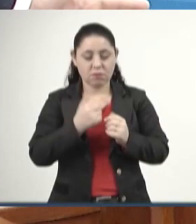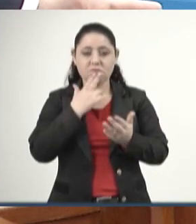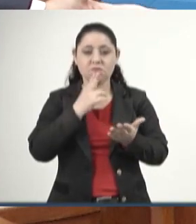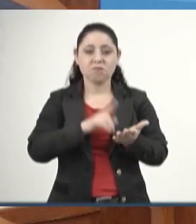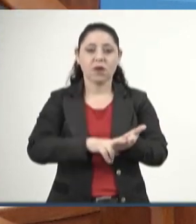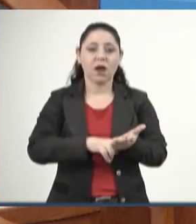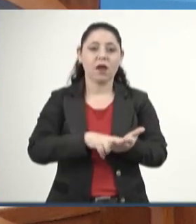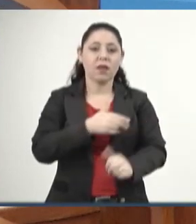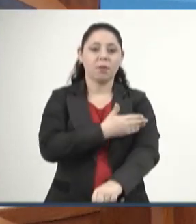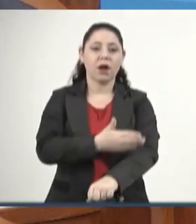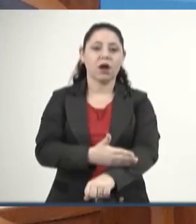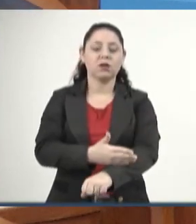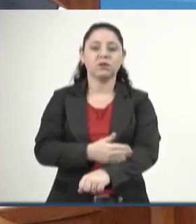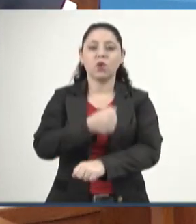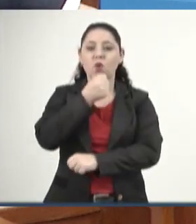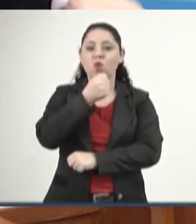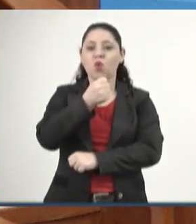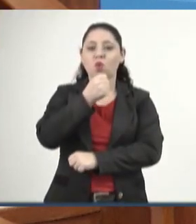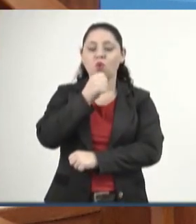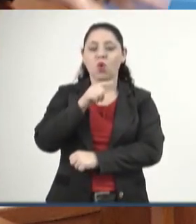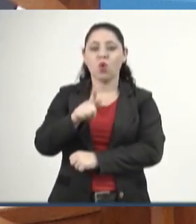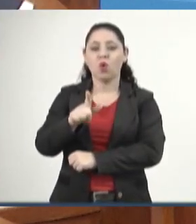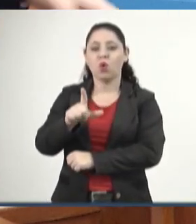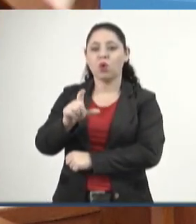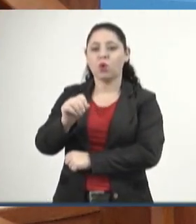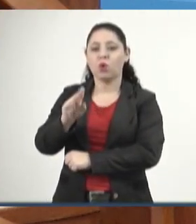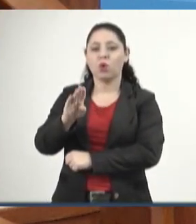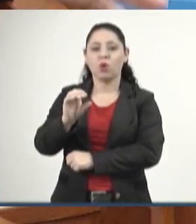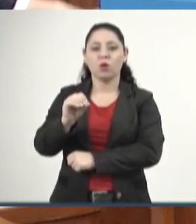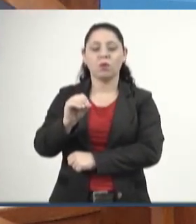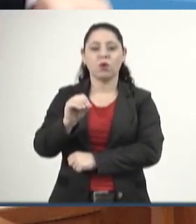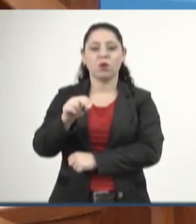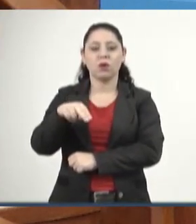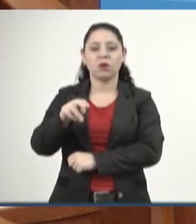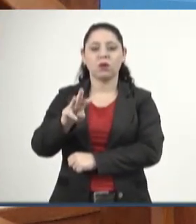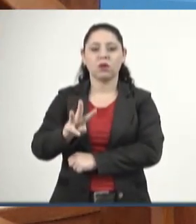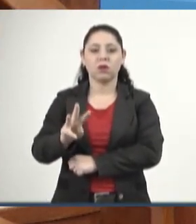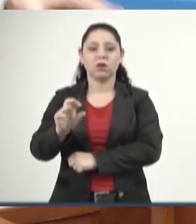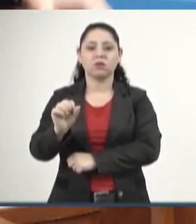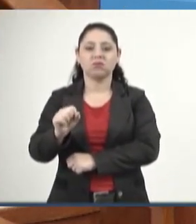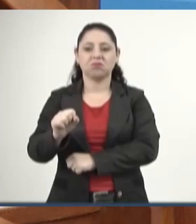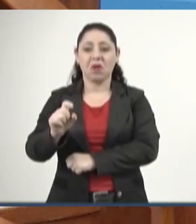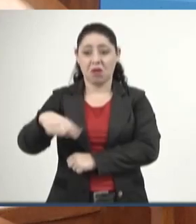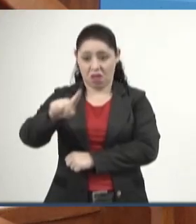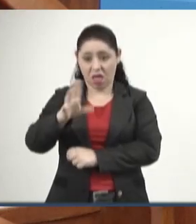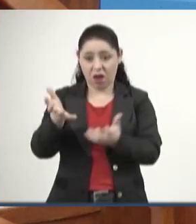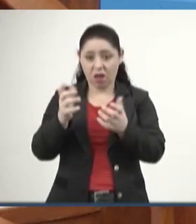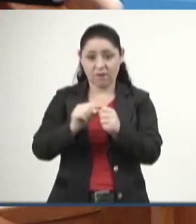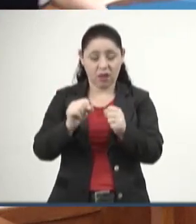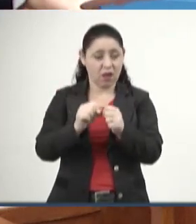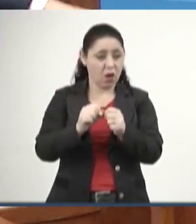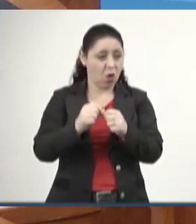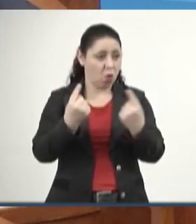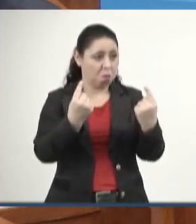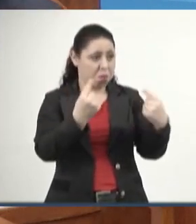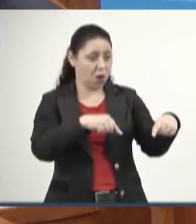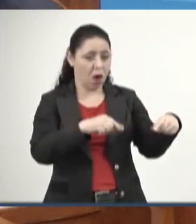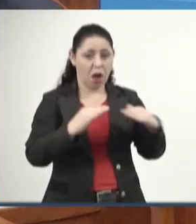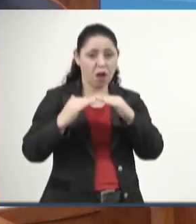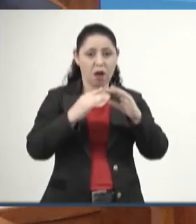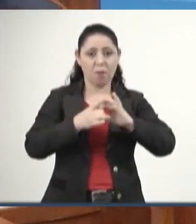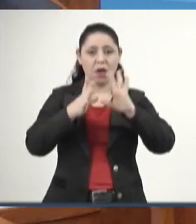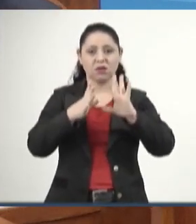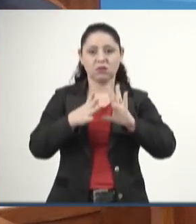falaram hoje os repórteres da Globo News, né? Dá uma carta branca para quem quiser atentar contra a democracia no